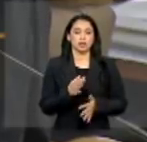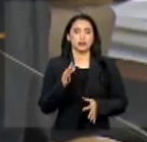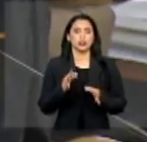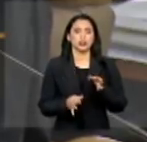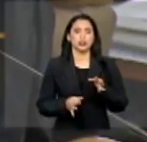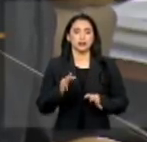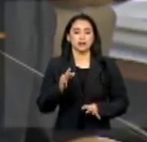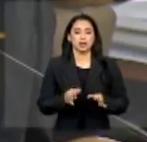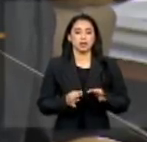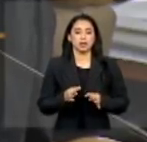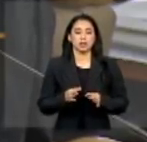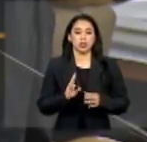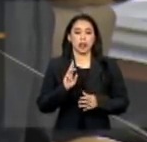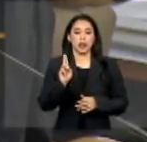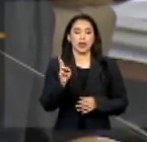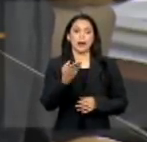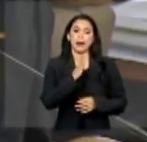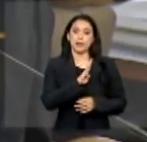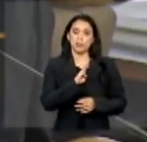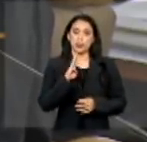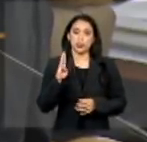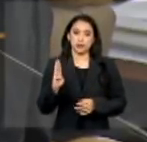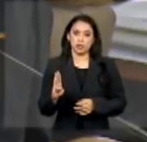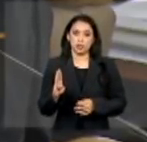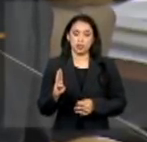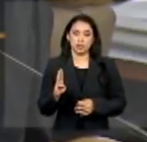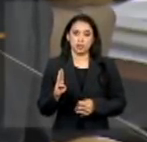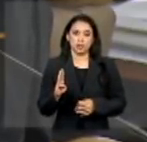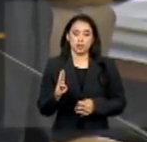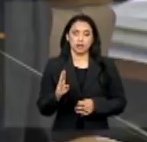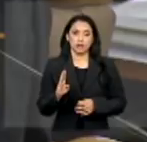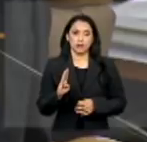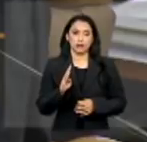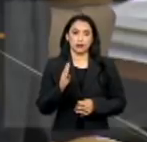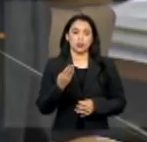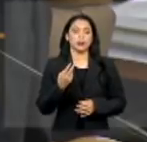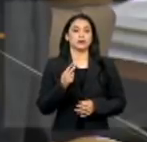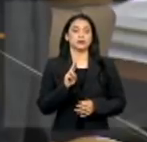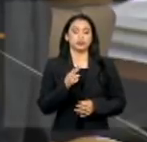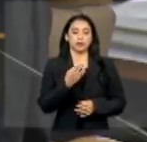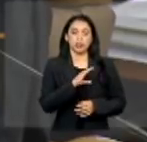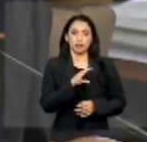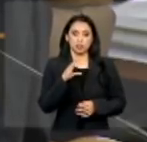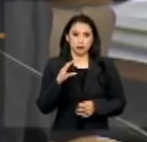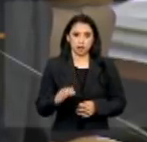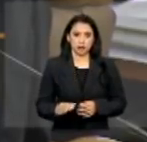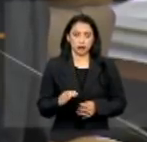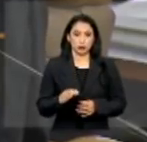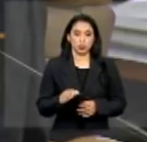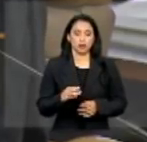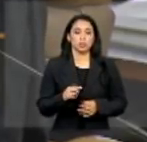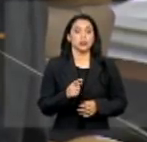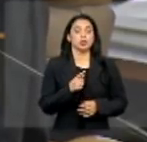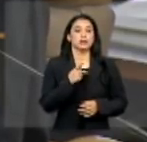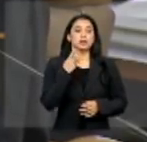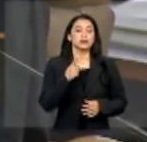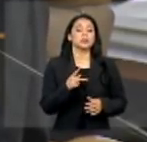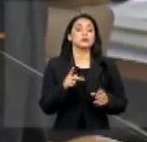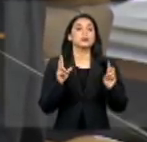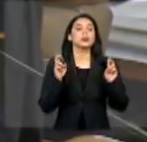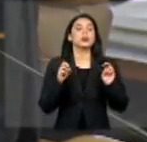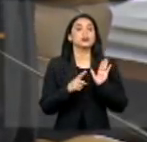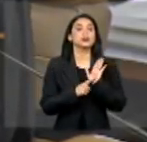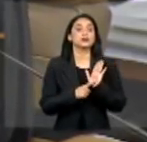hábeas corpus remédio para o sol de dignidade funcional cuja expressa a destinação